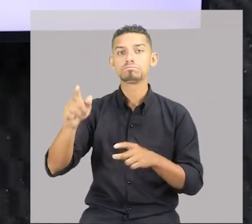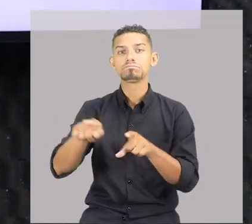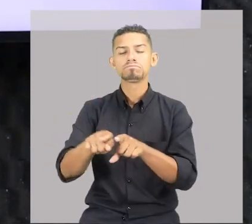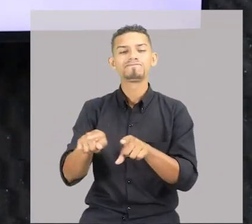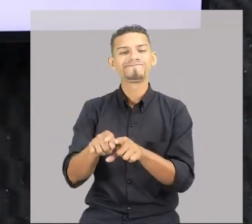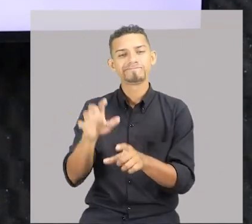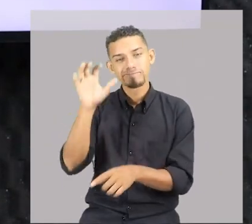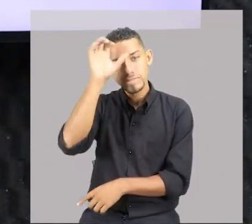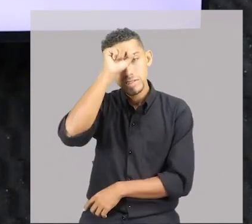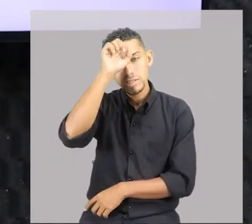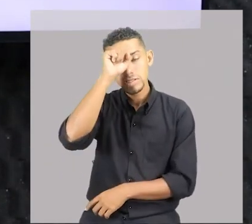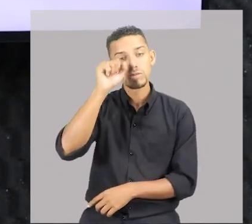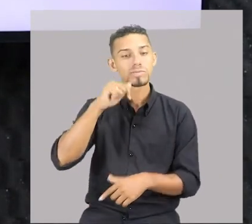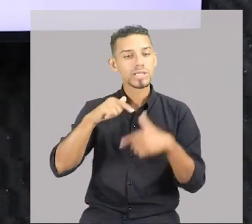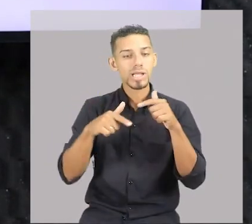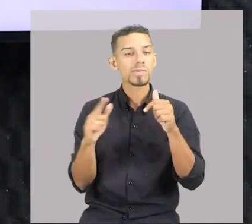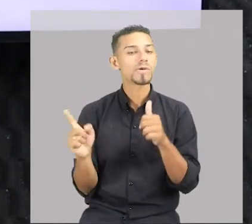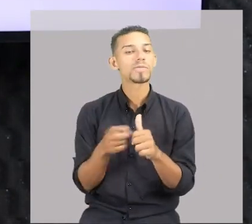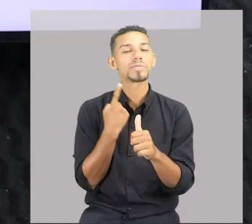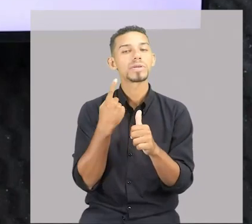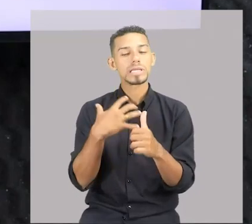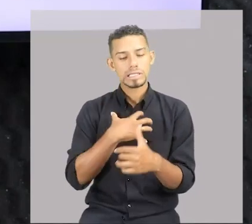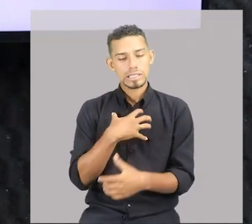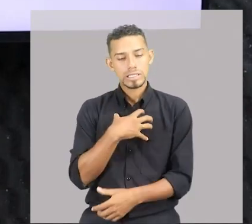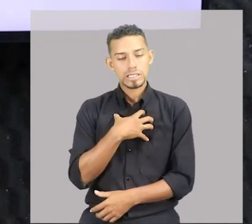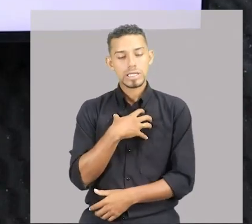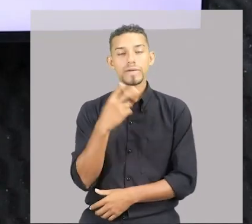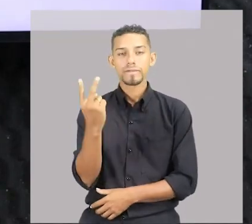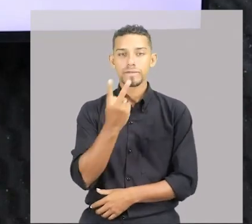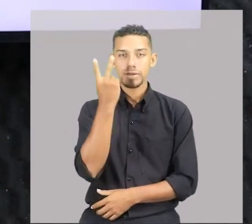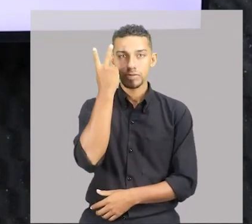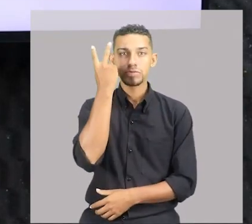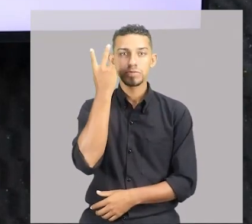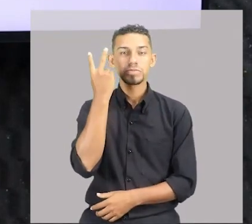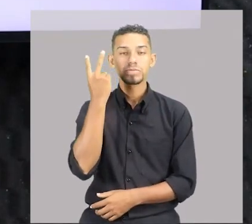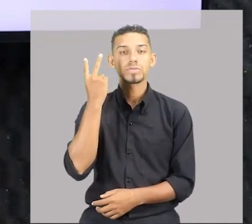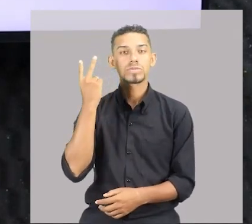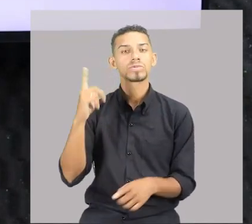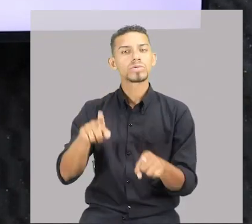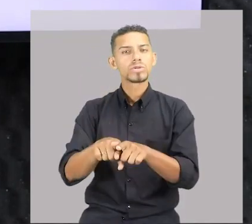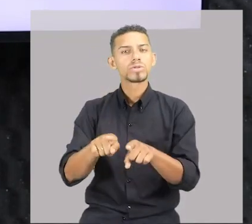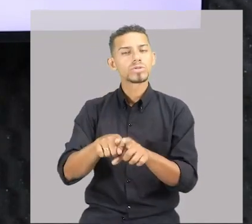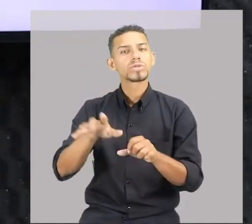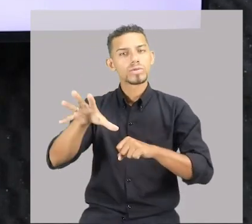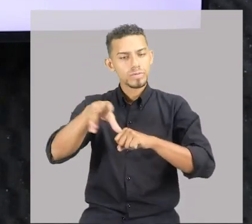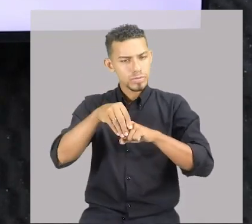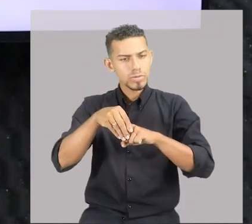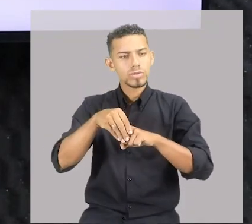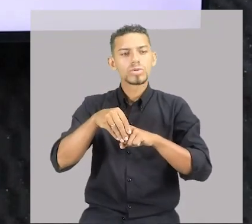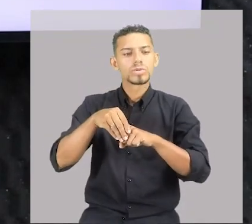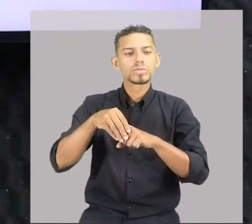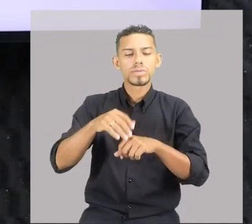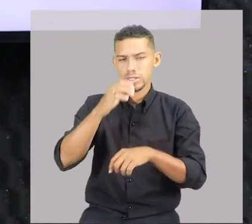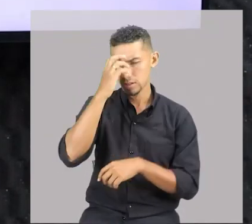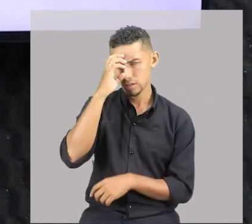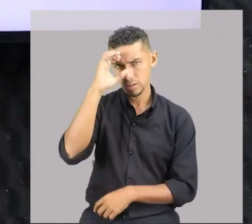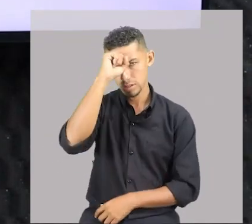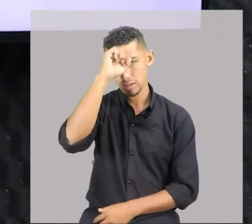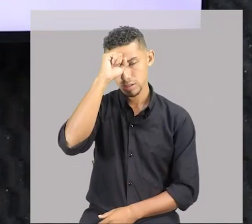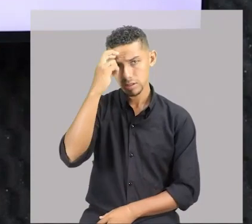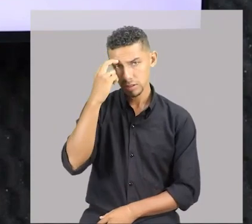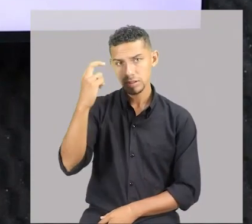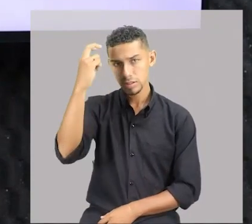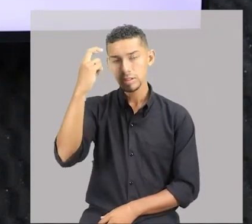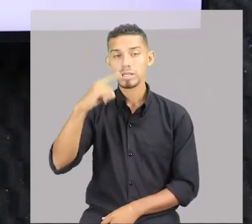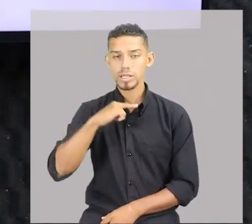a gente trabalha com esse primeiro sentido que é cultura-valor. Então, cultura-valor tem a ver com o conhecimento, a sabedoria, a inteligência